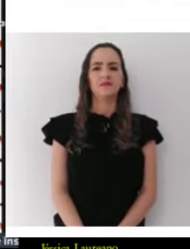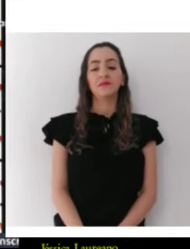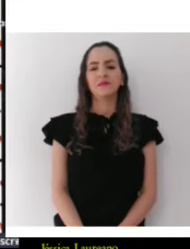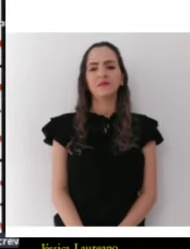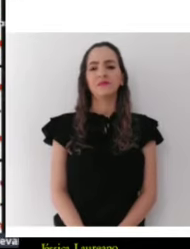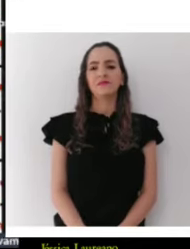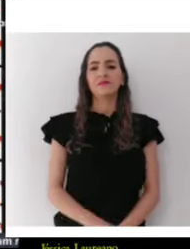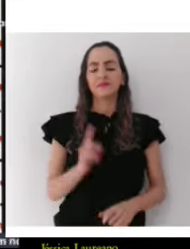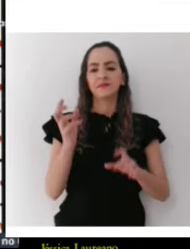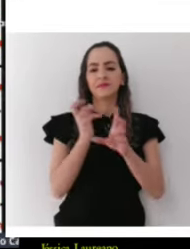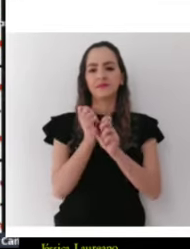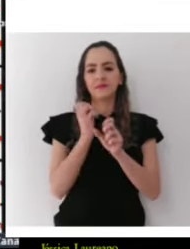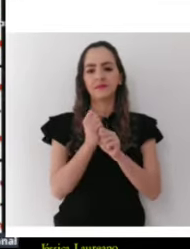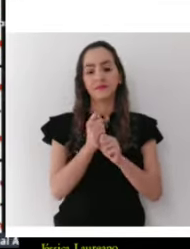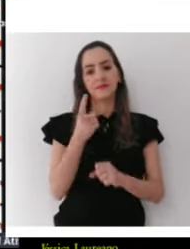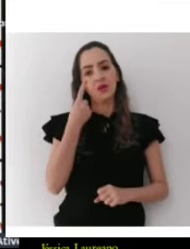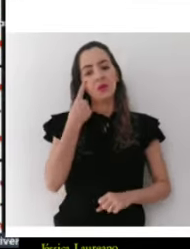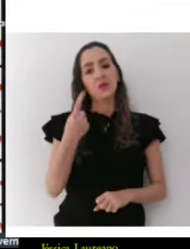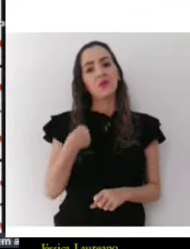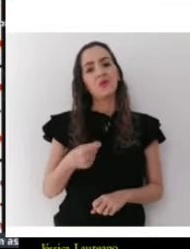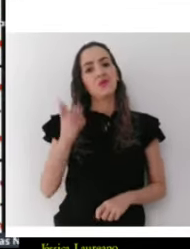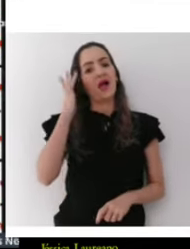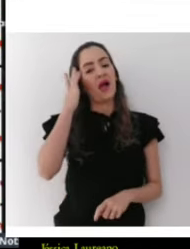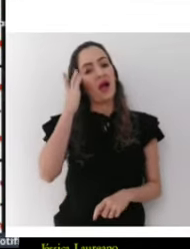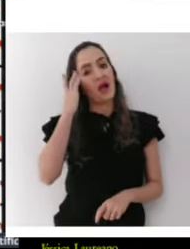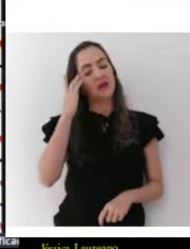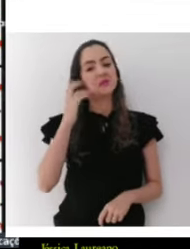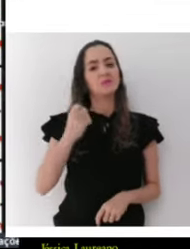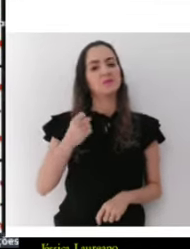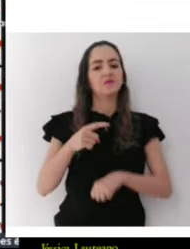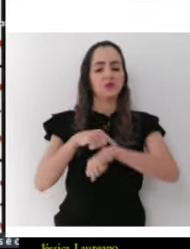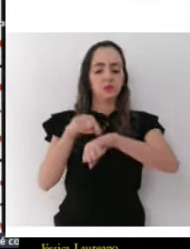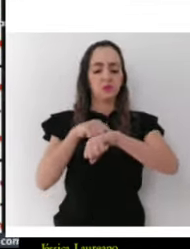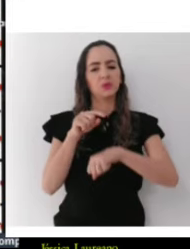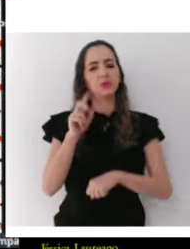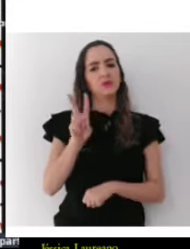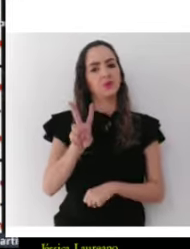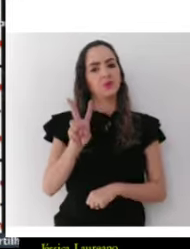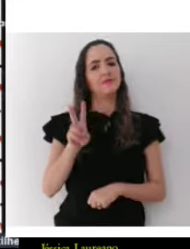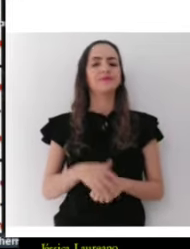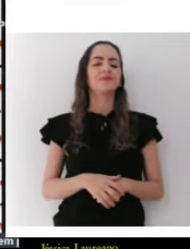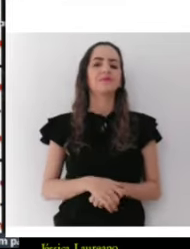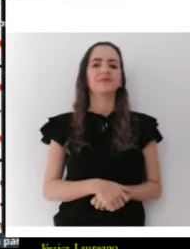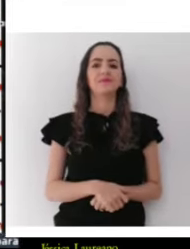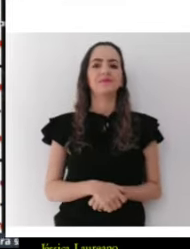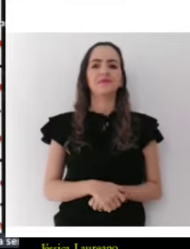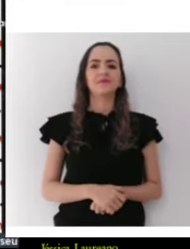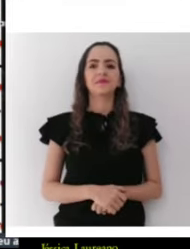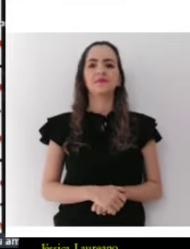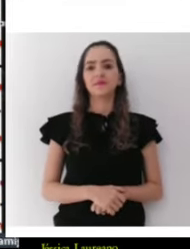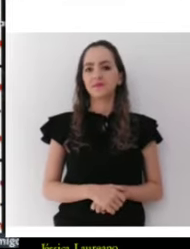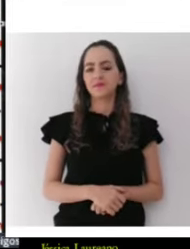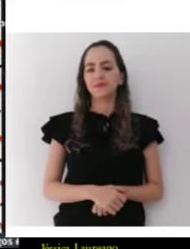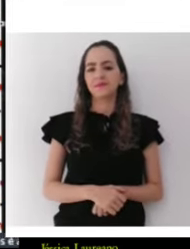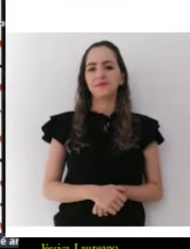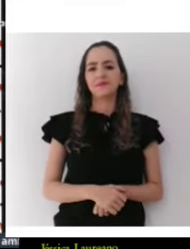Eu chutei, eu achei que era só 2 horas. Aí eu cheguei e fiz o quê? Eu fiz assim, 2 horas vezes